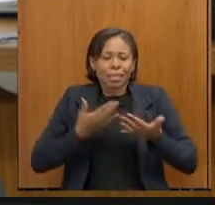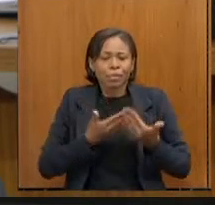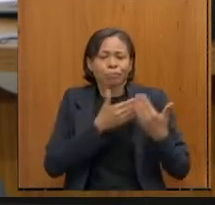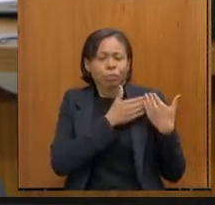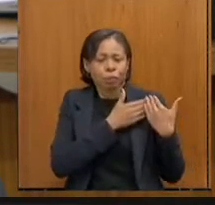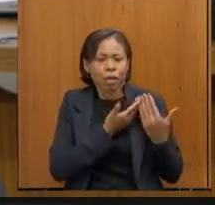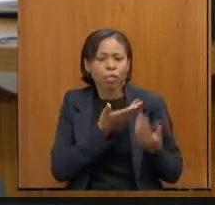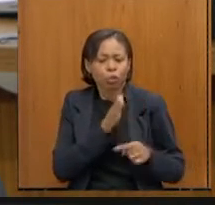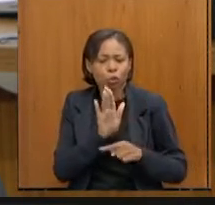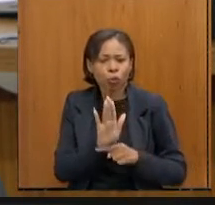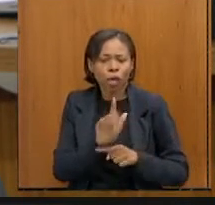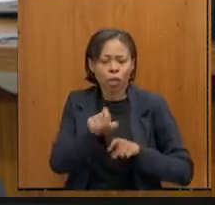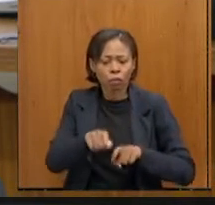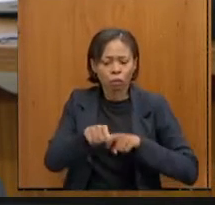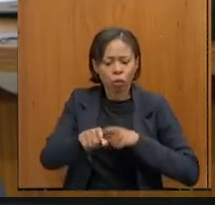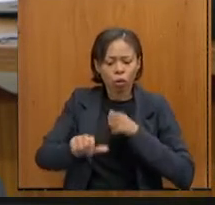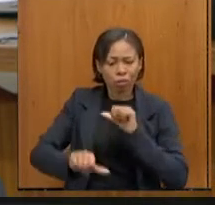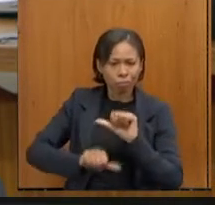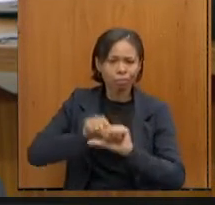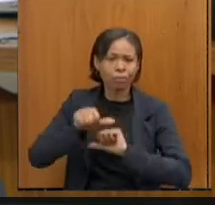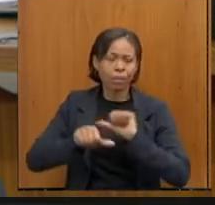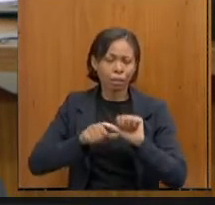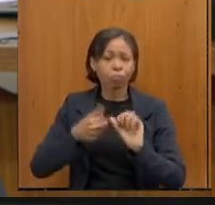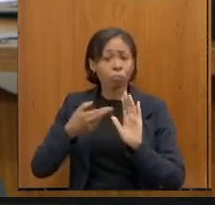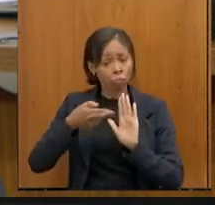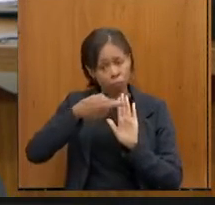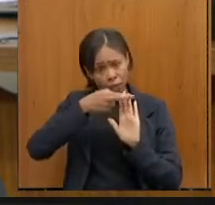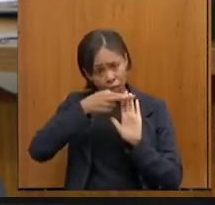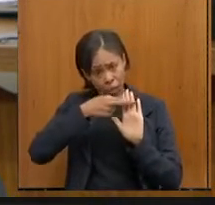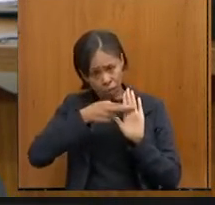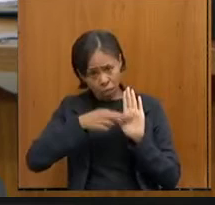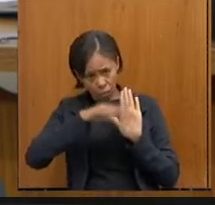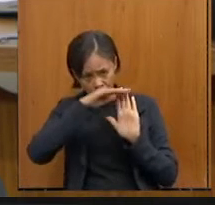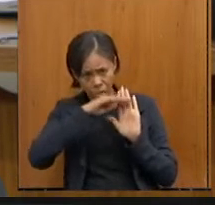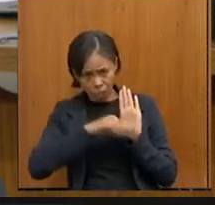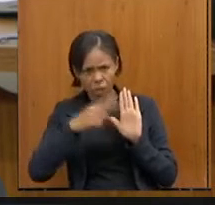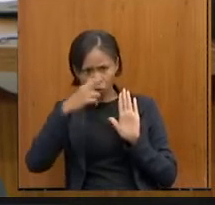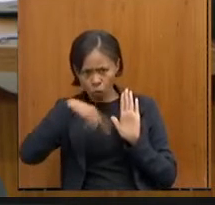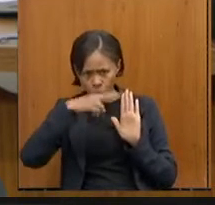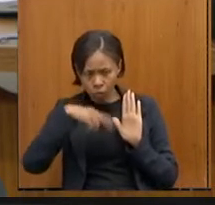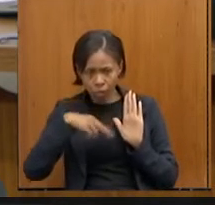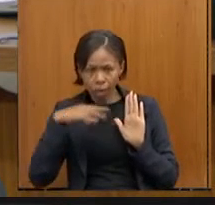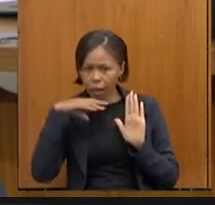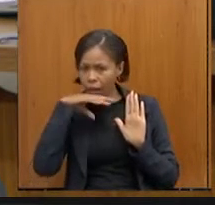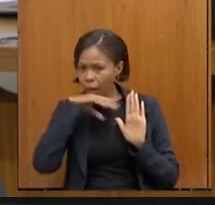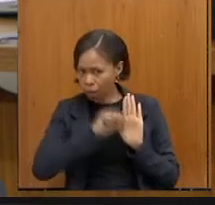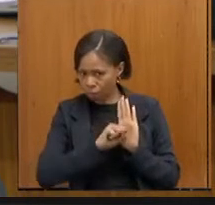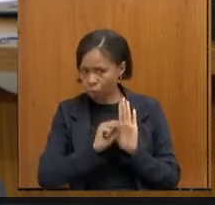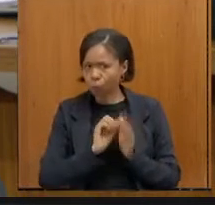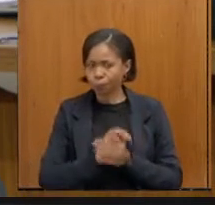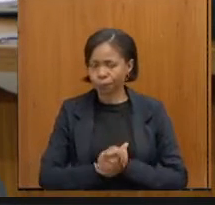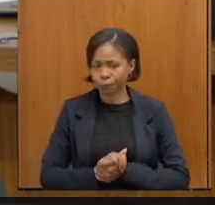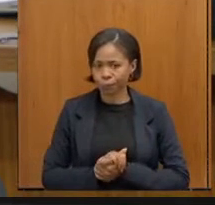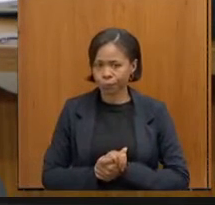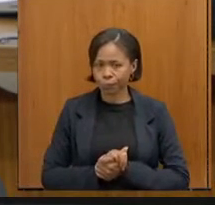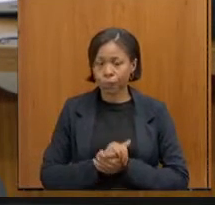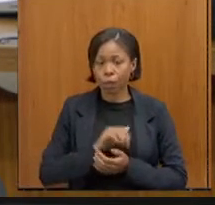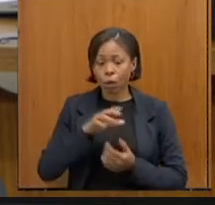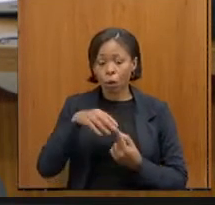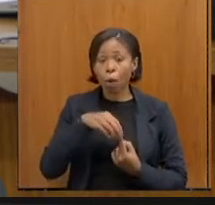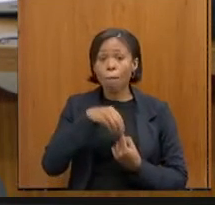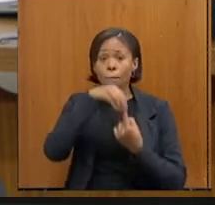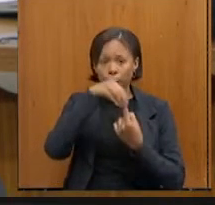da Agricultura Então as regras aqui eu vou ler rapidamente Mas são a